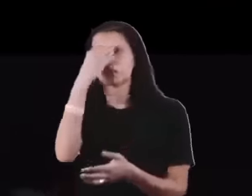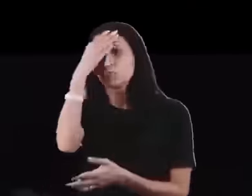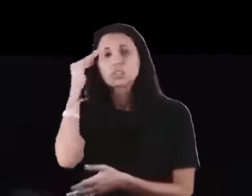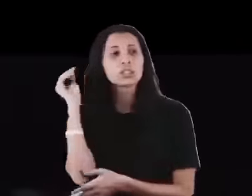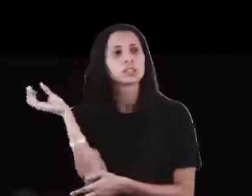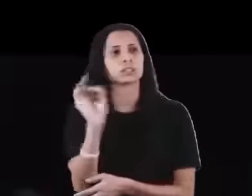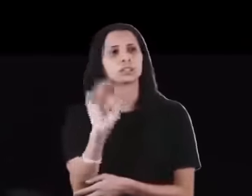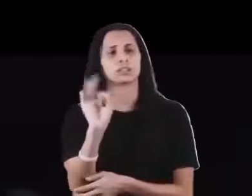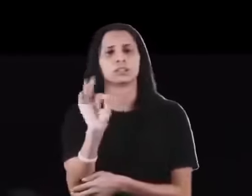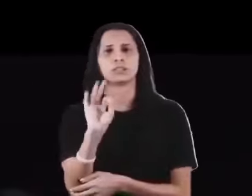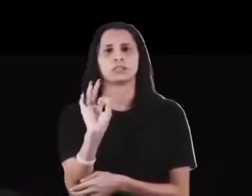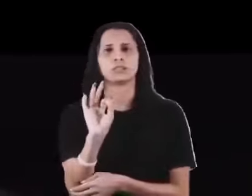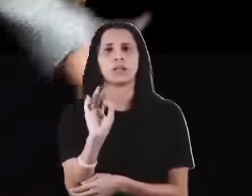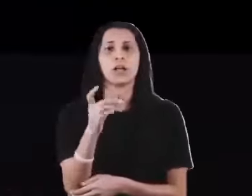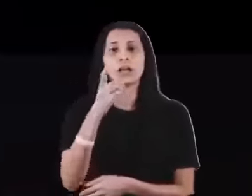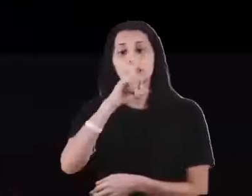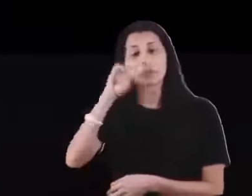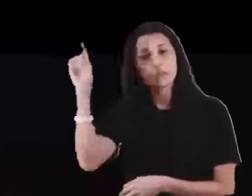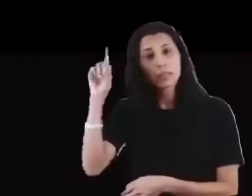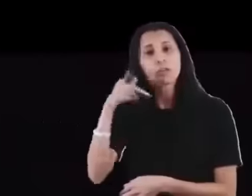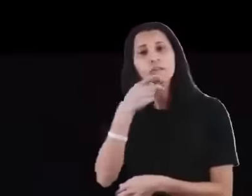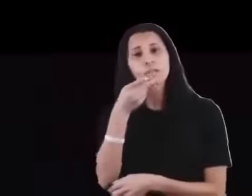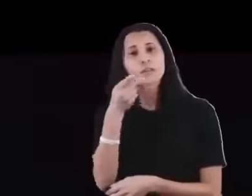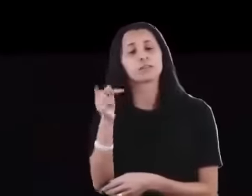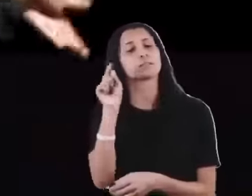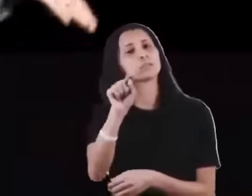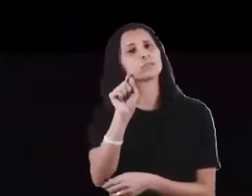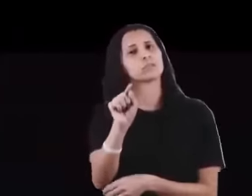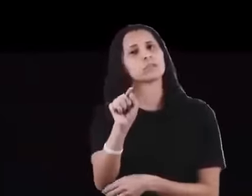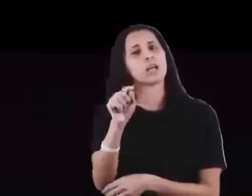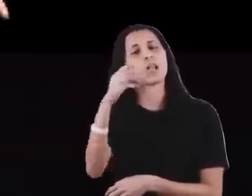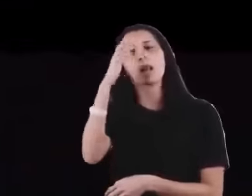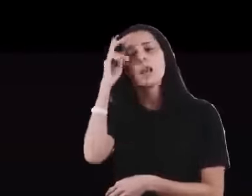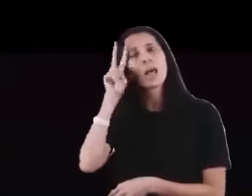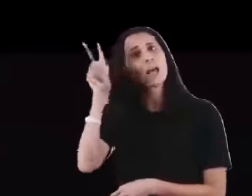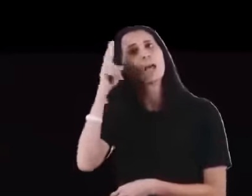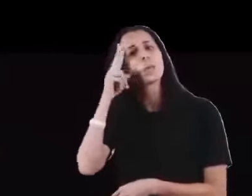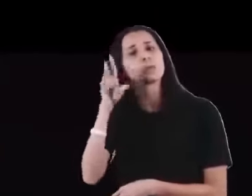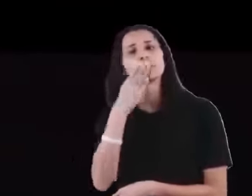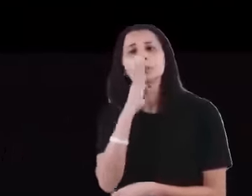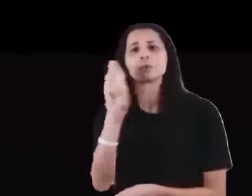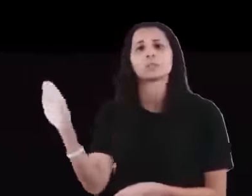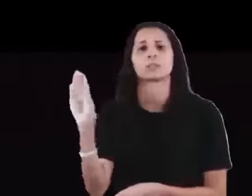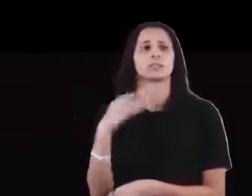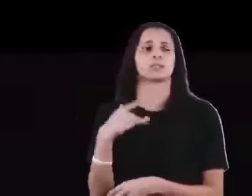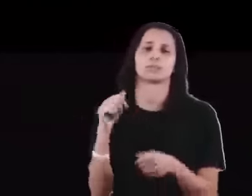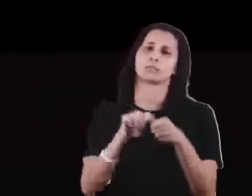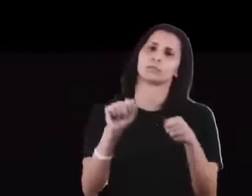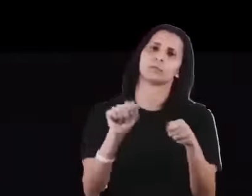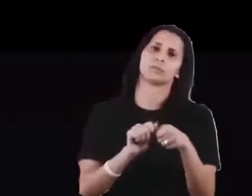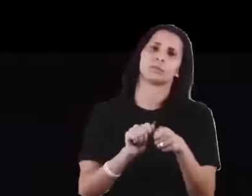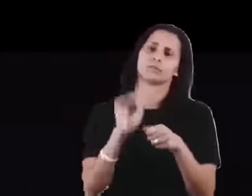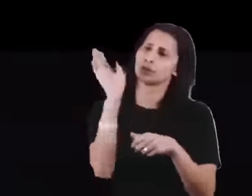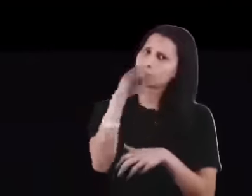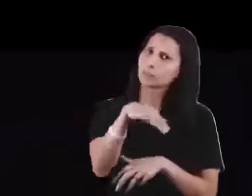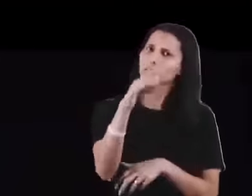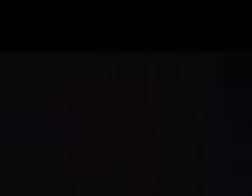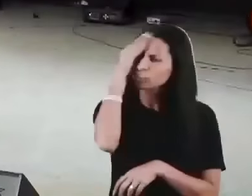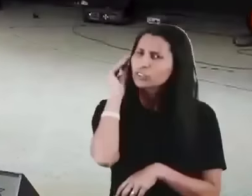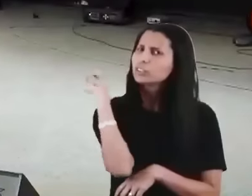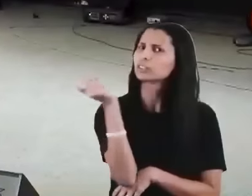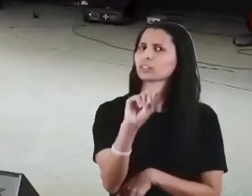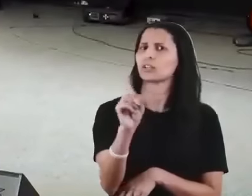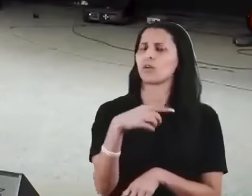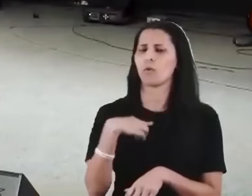esqueça Deus está falando para você lembre do Juramento que eu fiz a você ei não se esqueçam